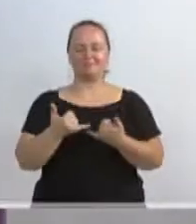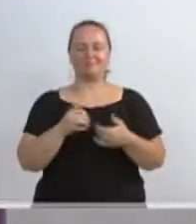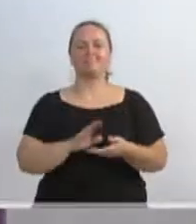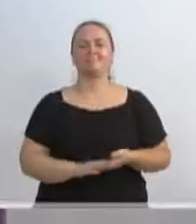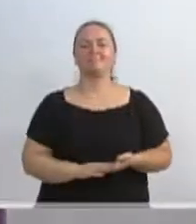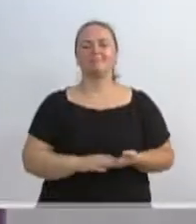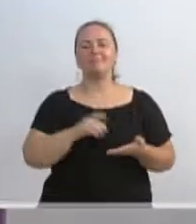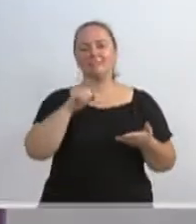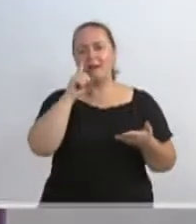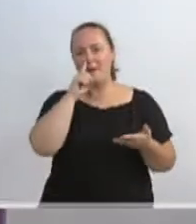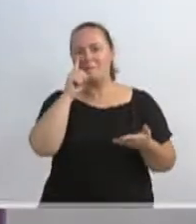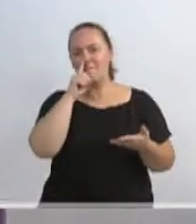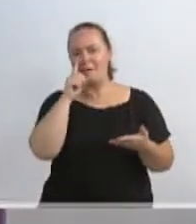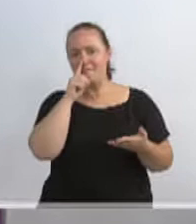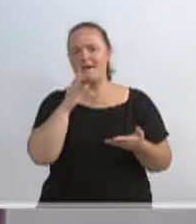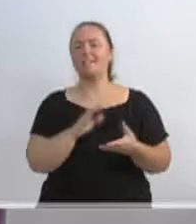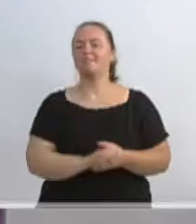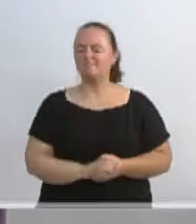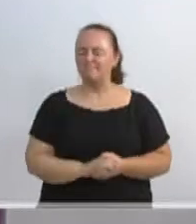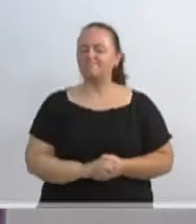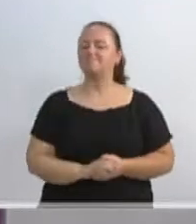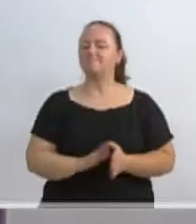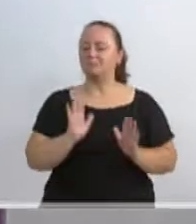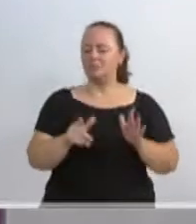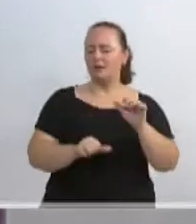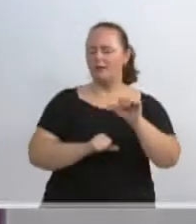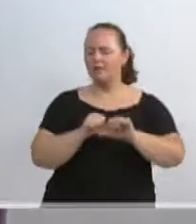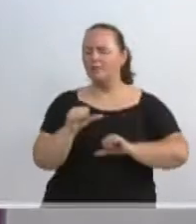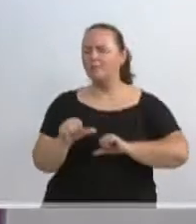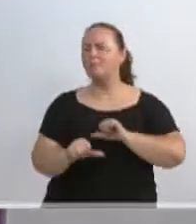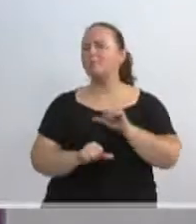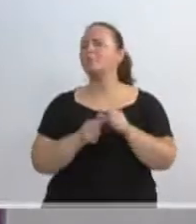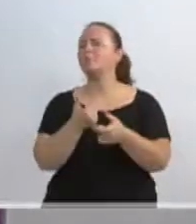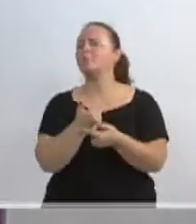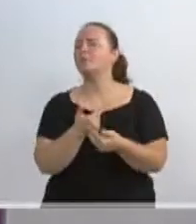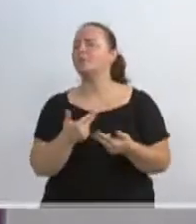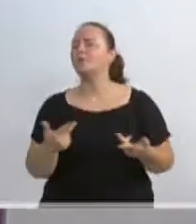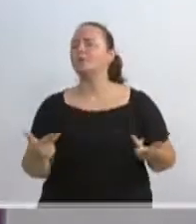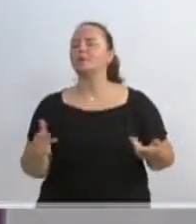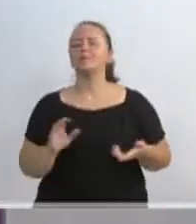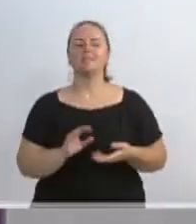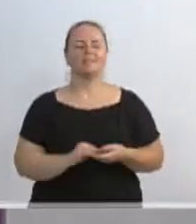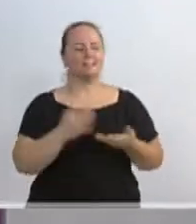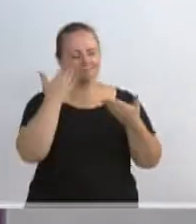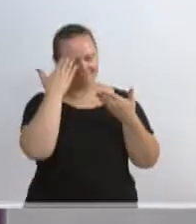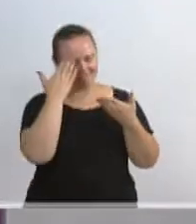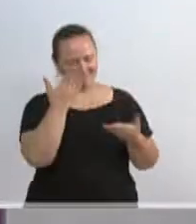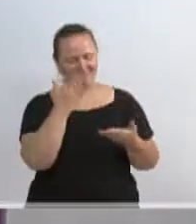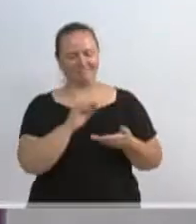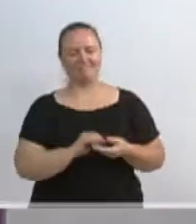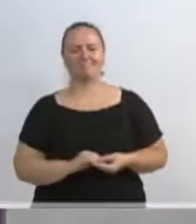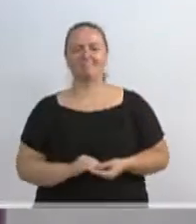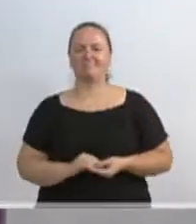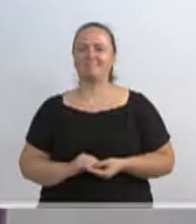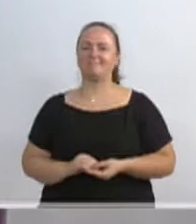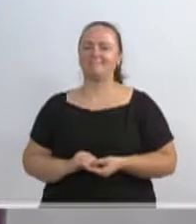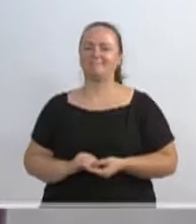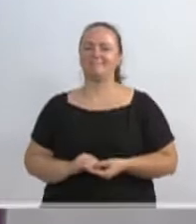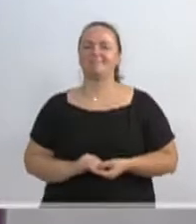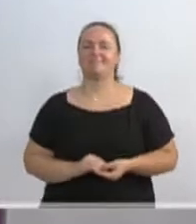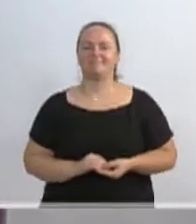mãe o mundo dá voltas e a volta já foi dada com a vossa excelência então quer dizer que